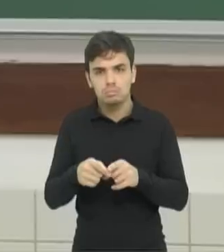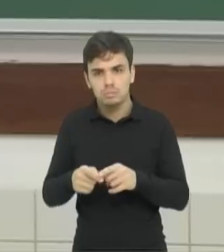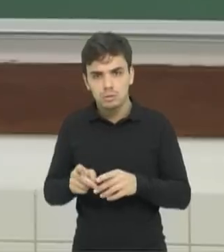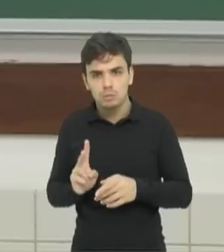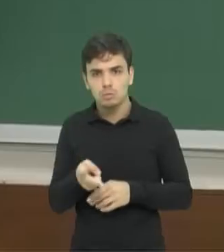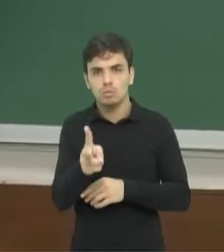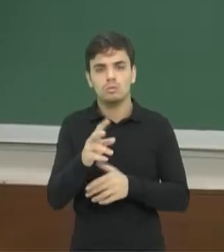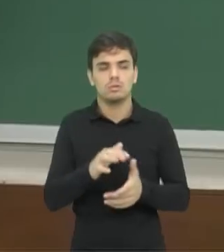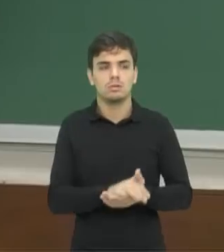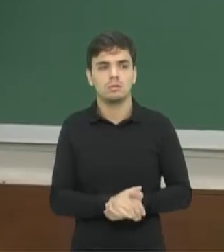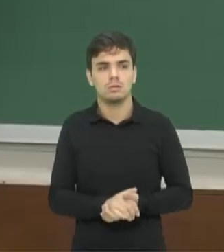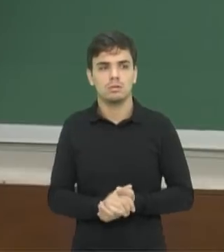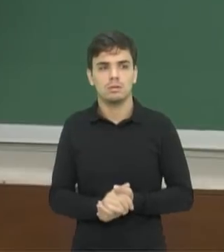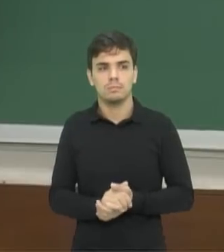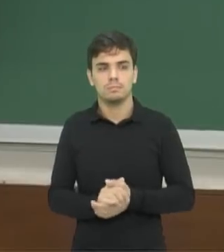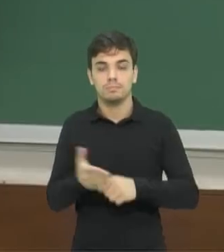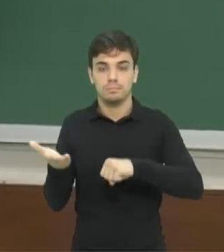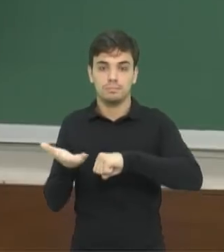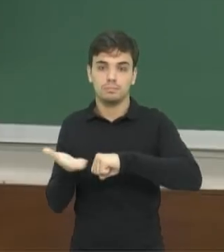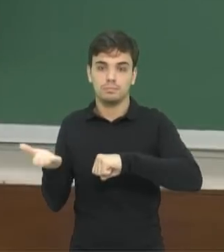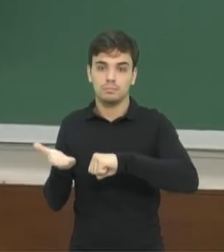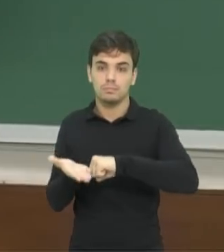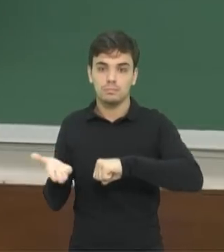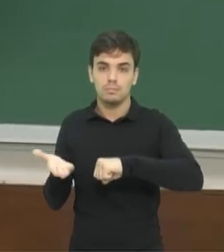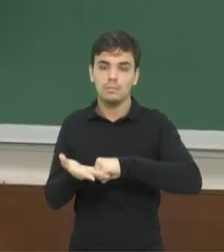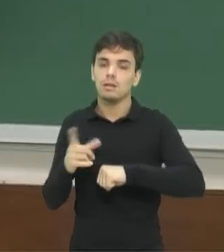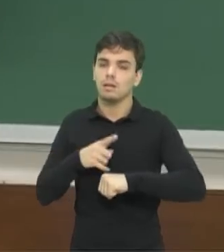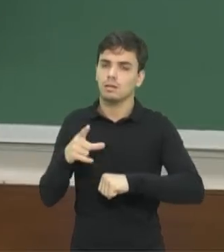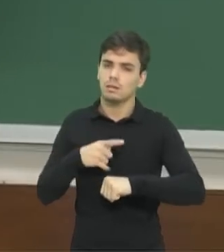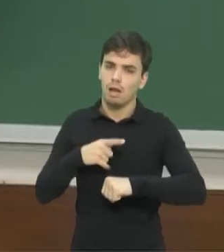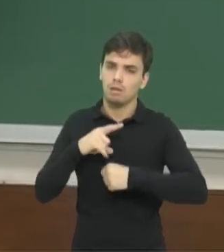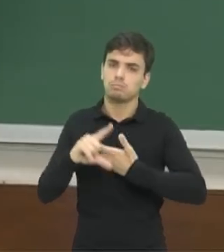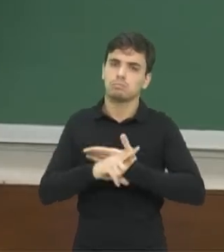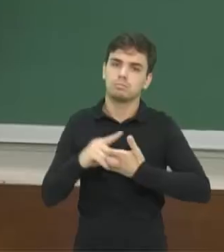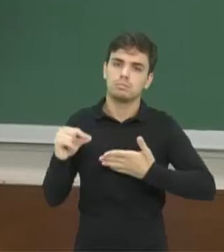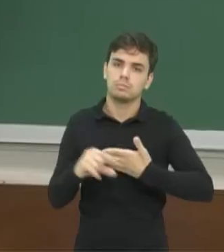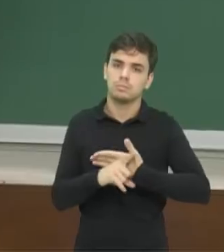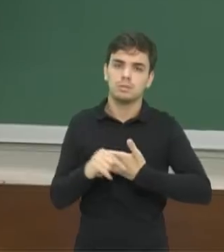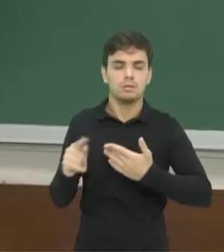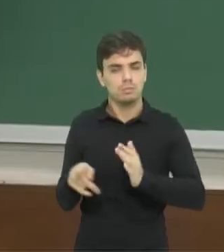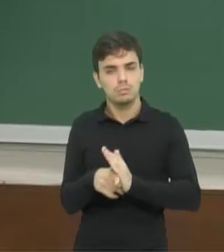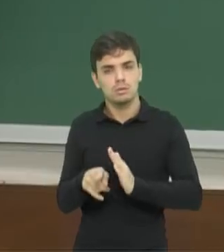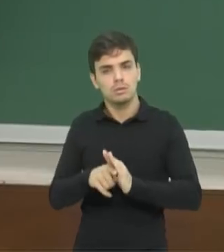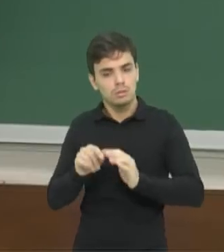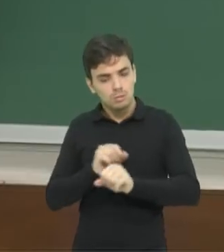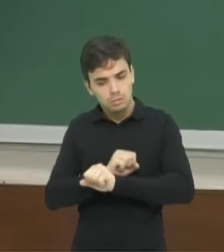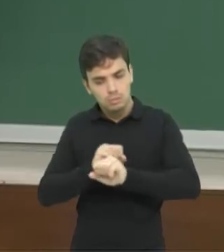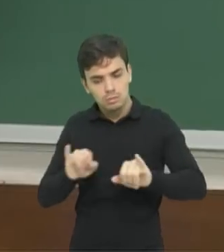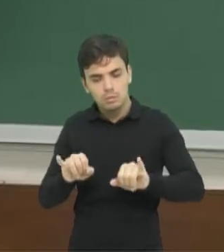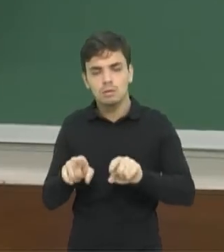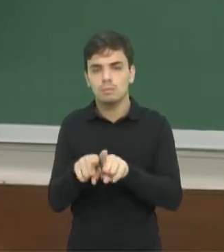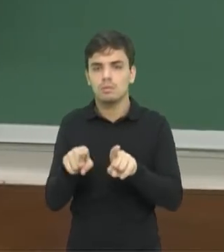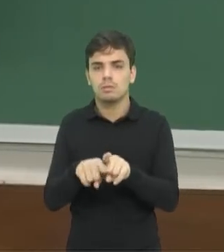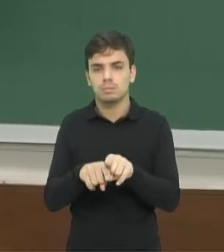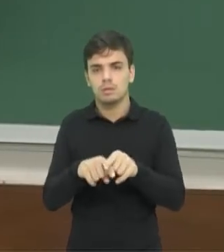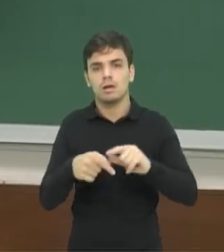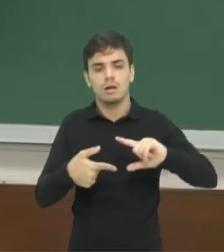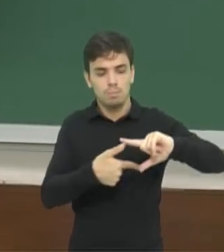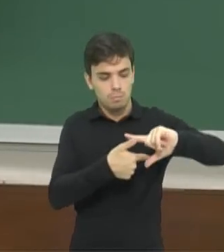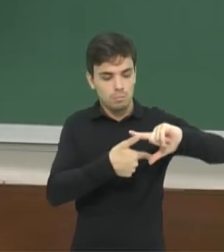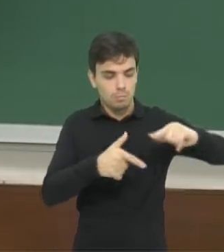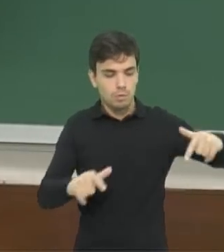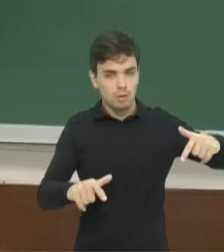Idade Contemporânea. Existem autores que dizem, né, a Idade Moderna e a Idade Moderna